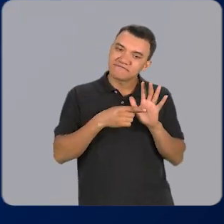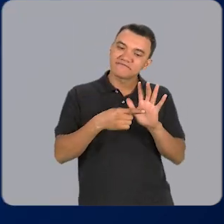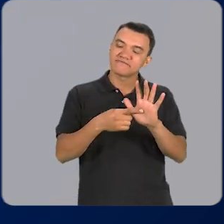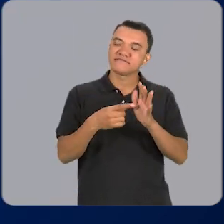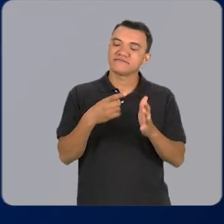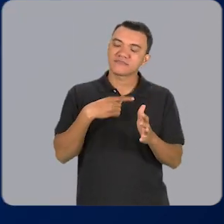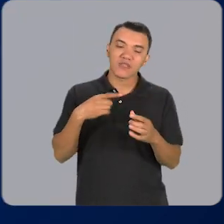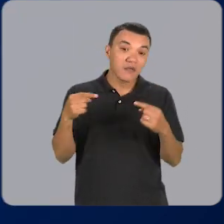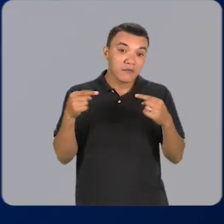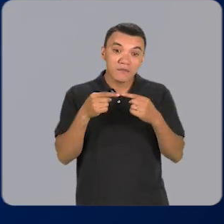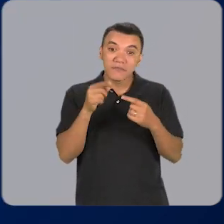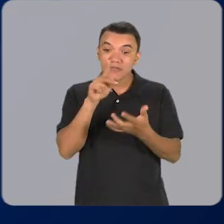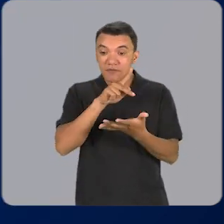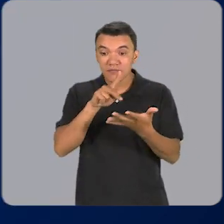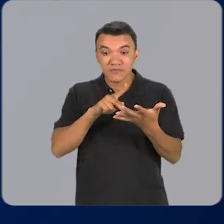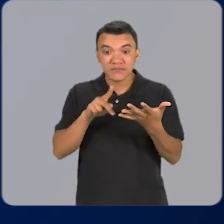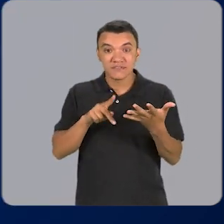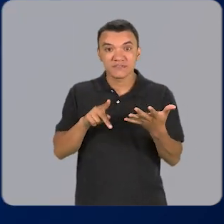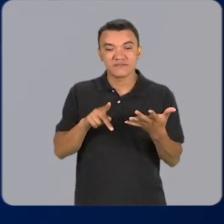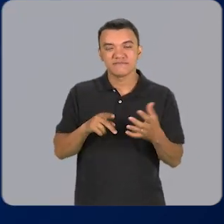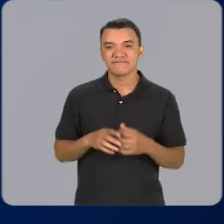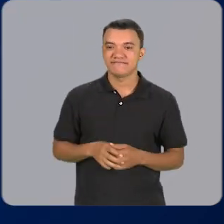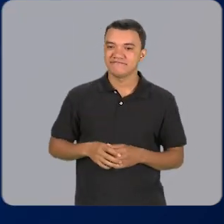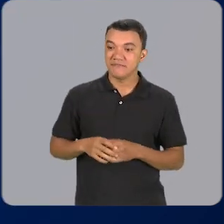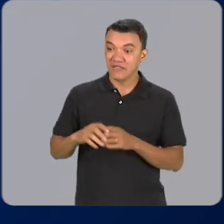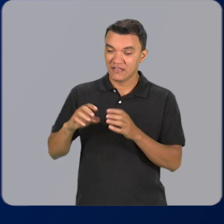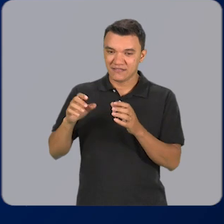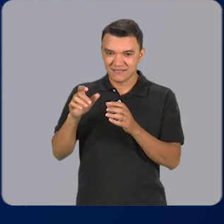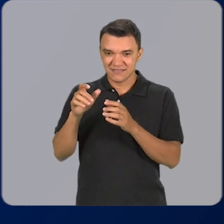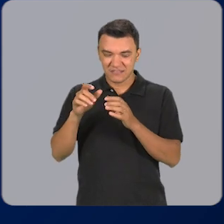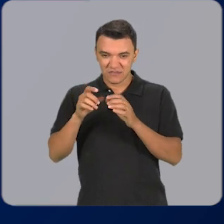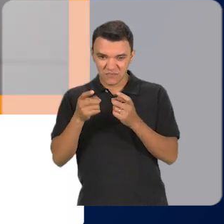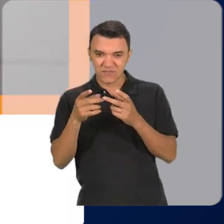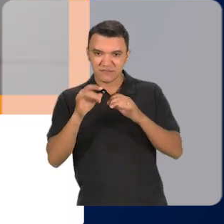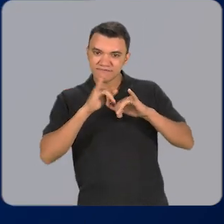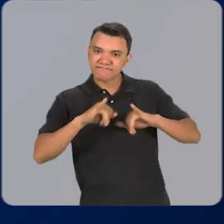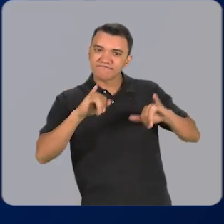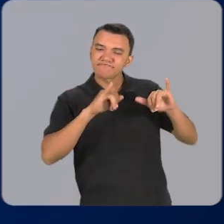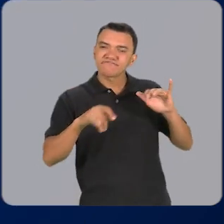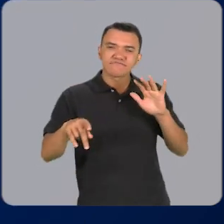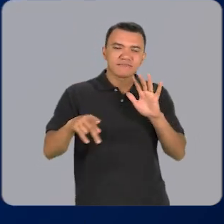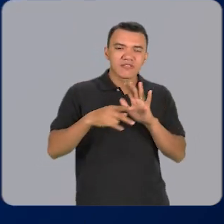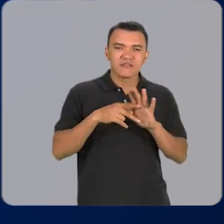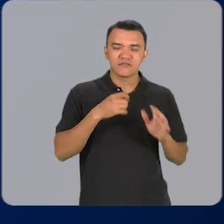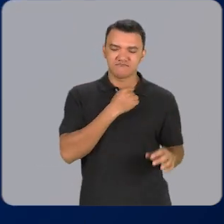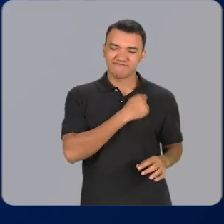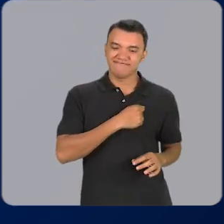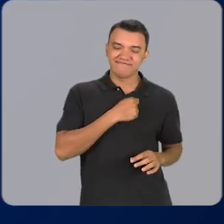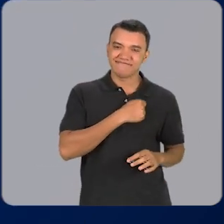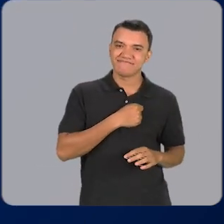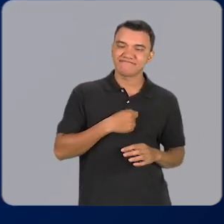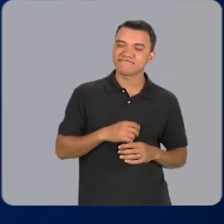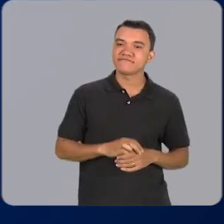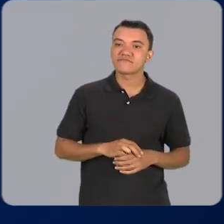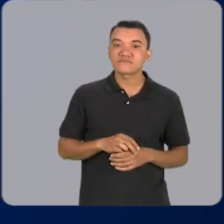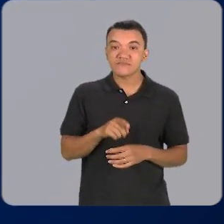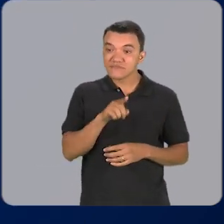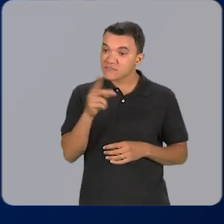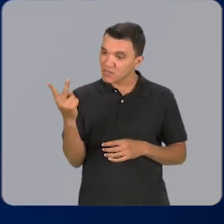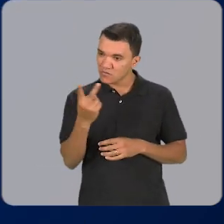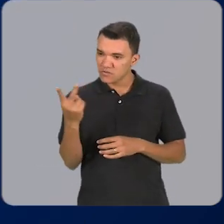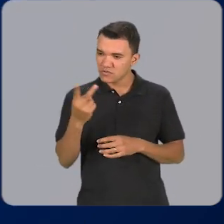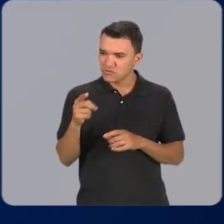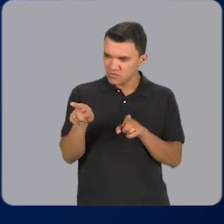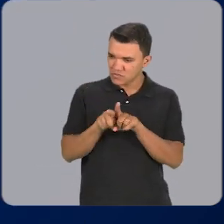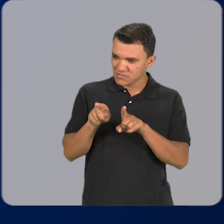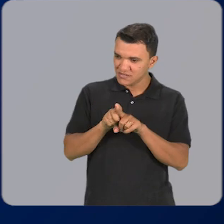turma que faz parte da nostalgia de muita gente, né? Você falou da sua professora Elizabeth e Eridan, da época de vocês